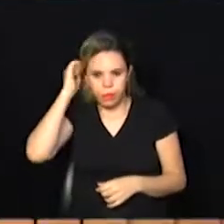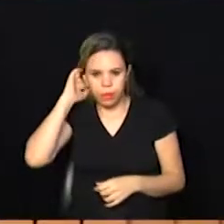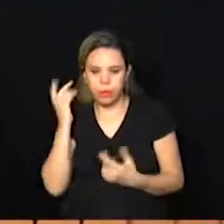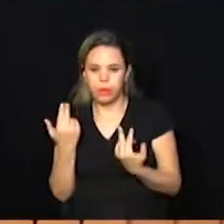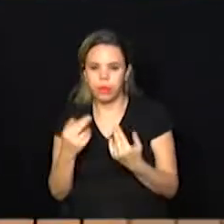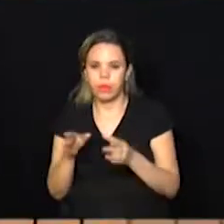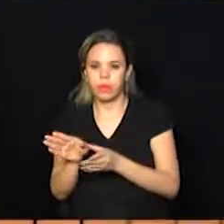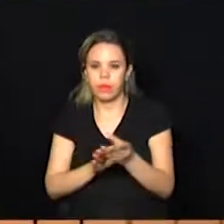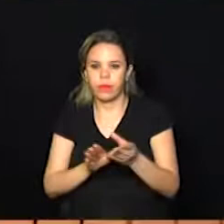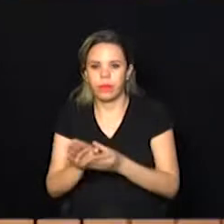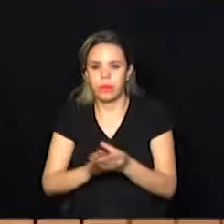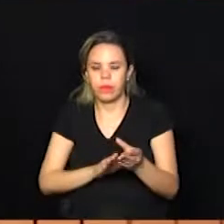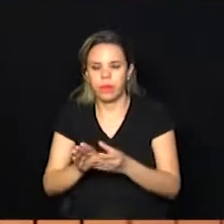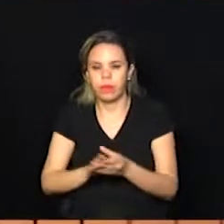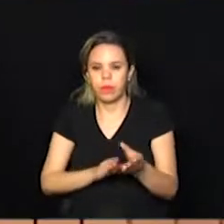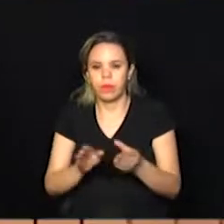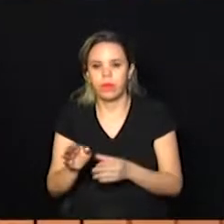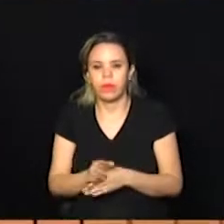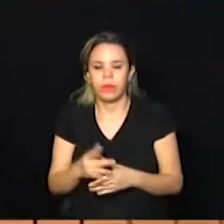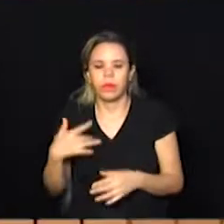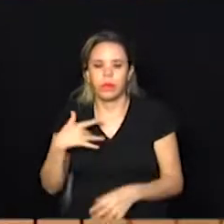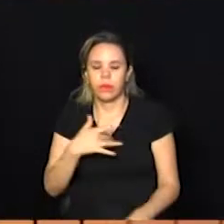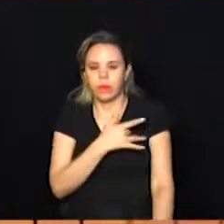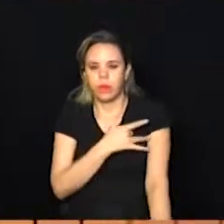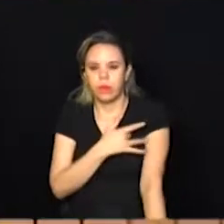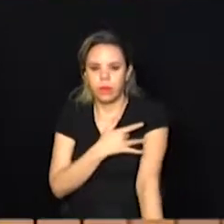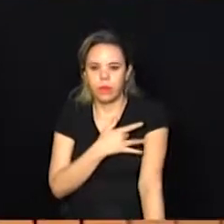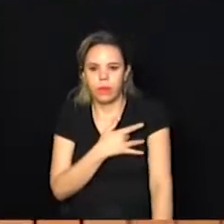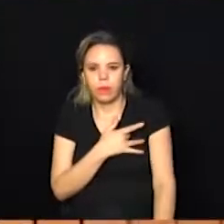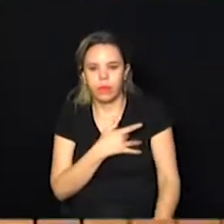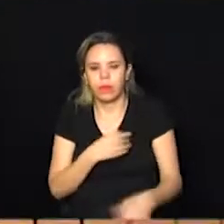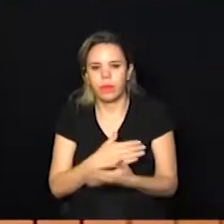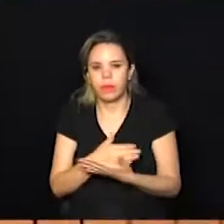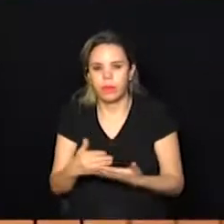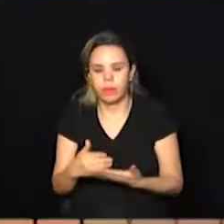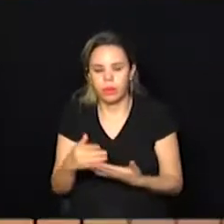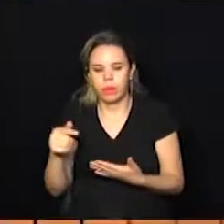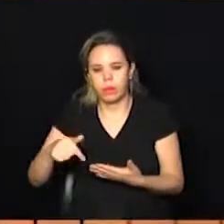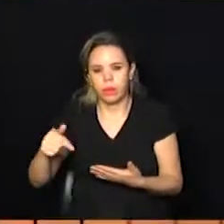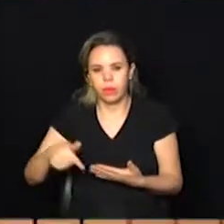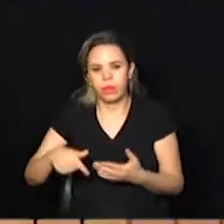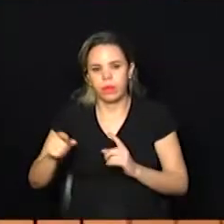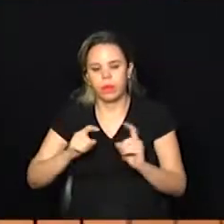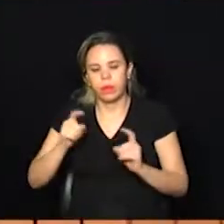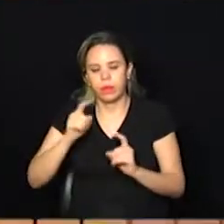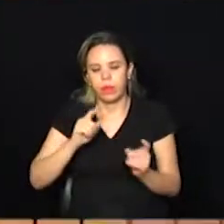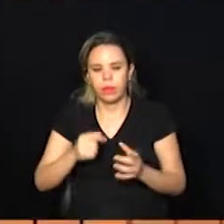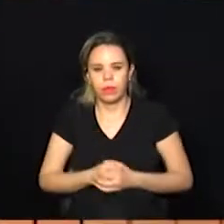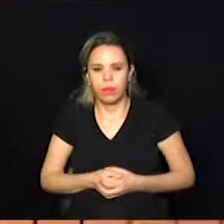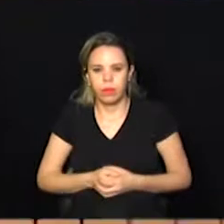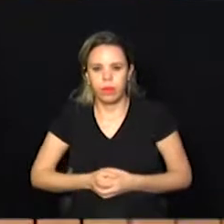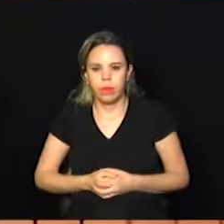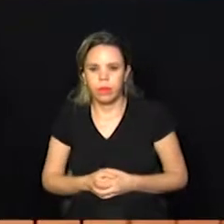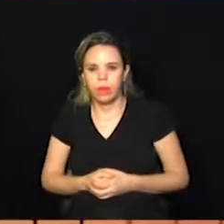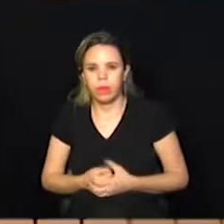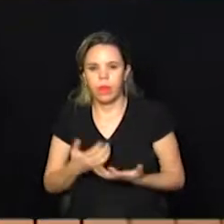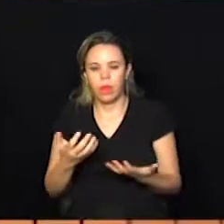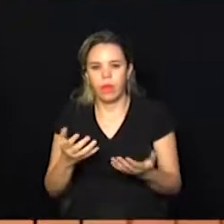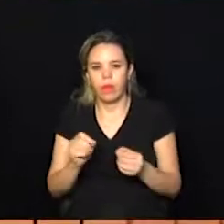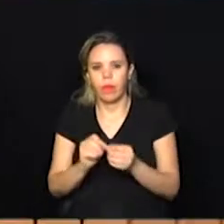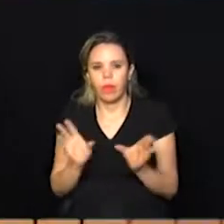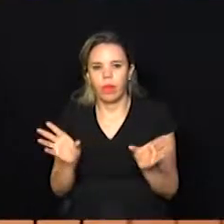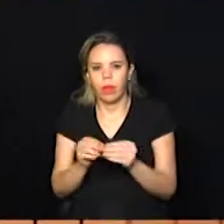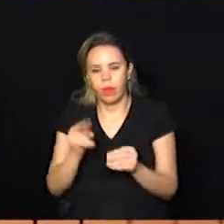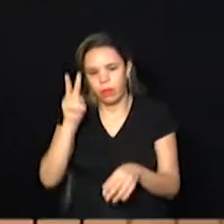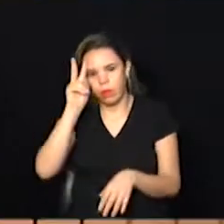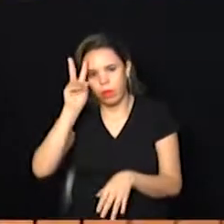aí as orientações da saúde. Bom, para dar início, então, a essa reunião, eu queria fazer um breve